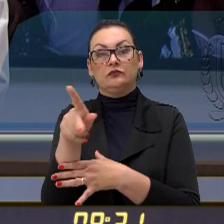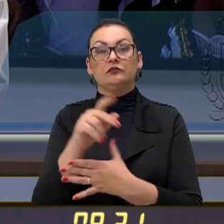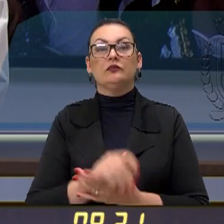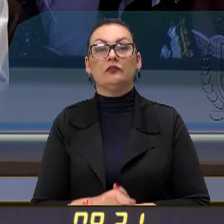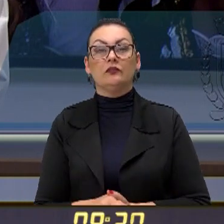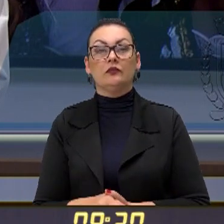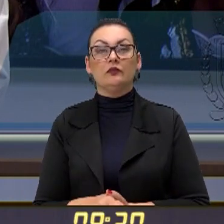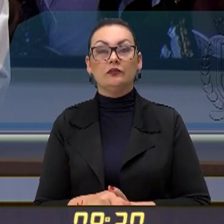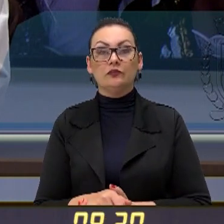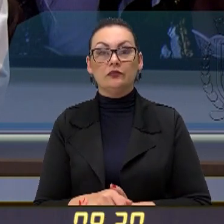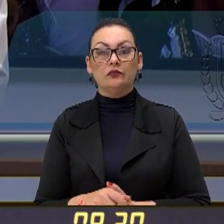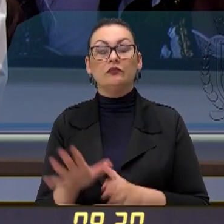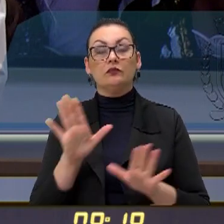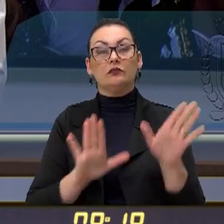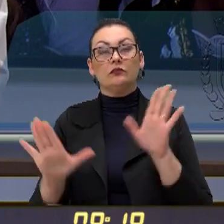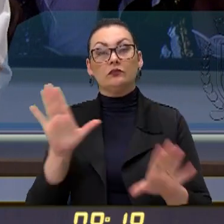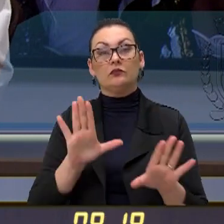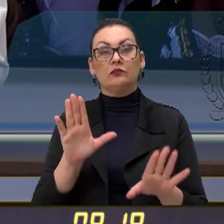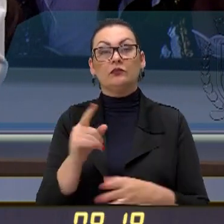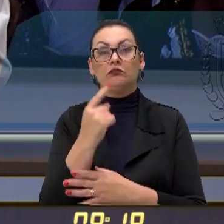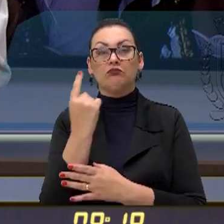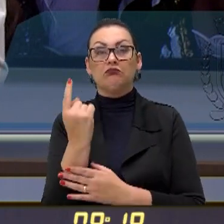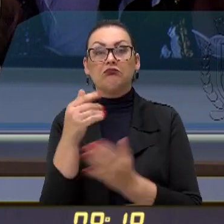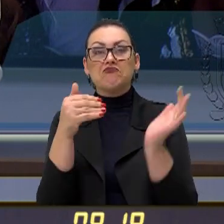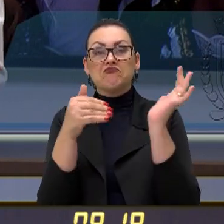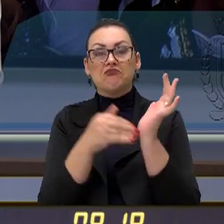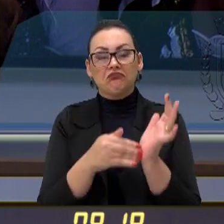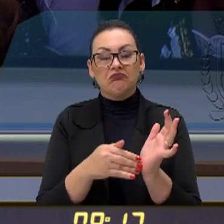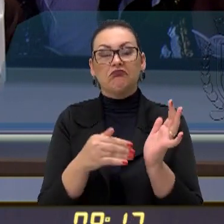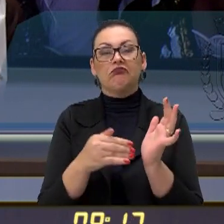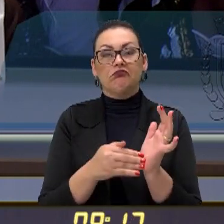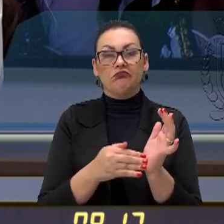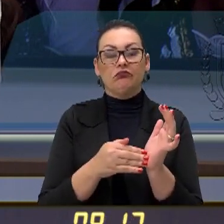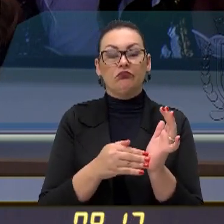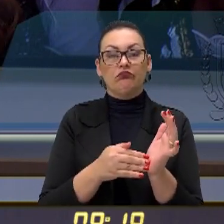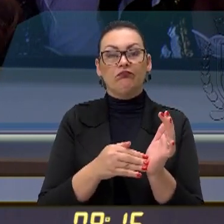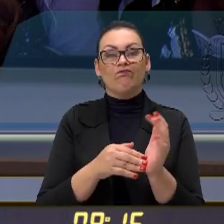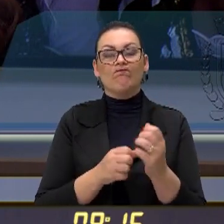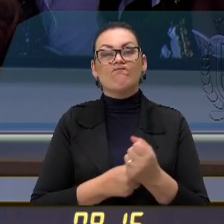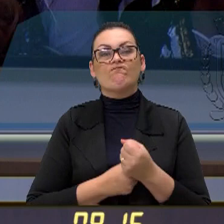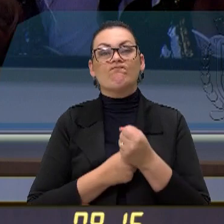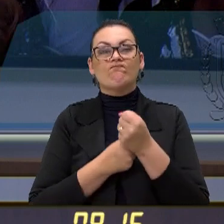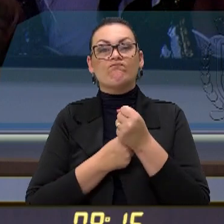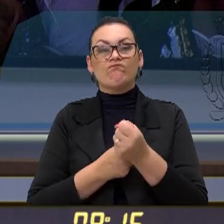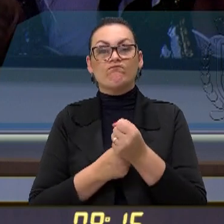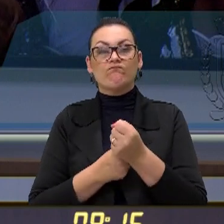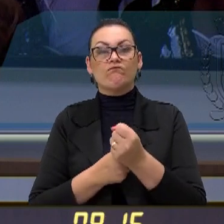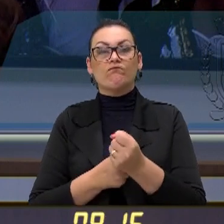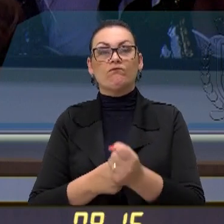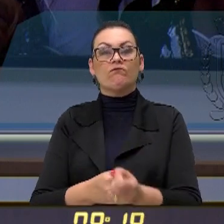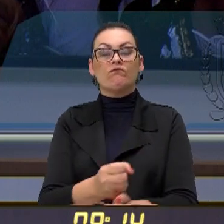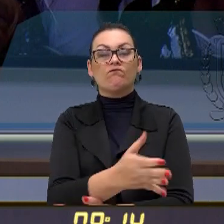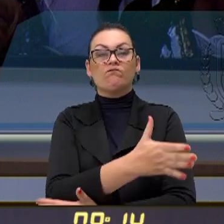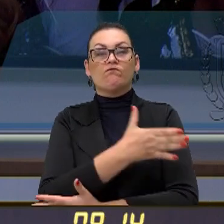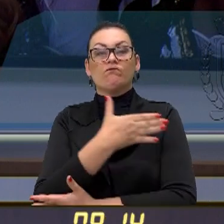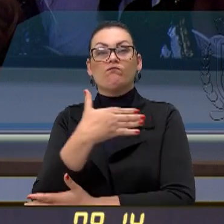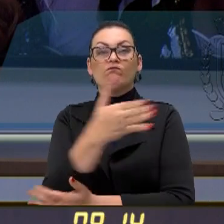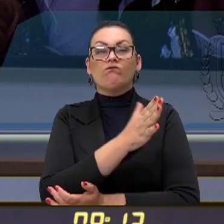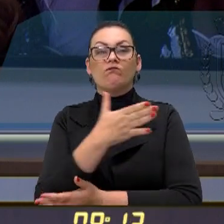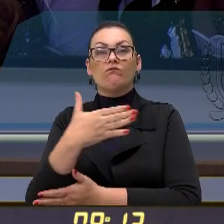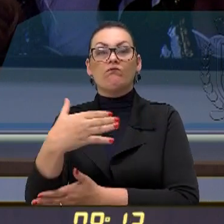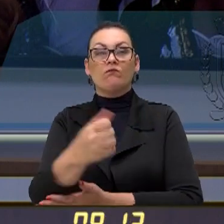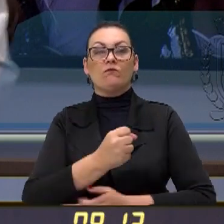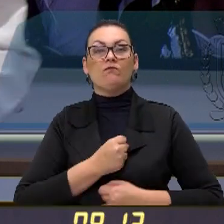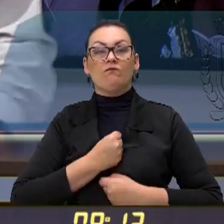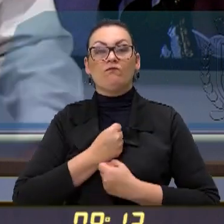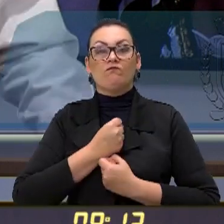professores. Talvez um dos últimos redutos ainda que segura a bandeira firme em